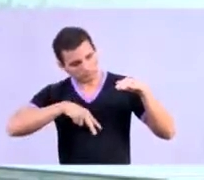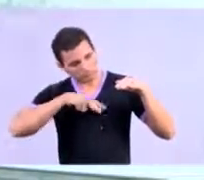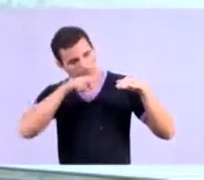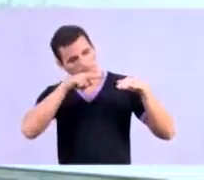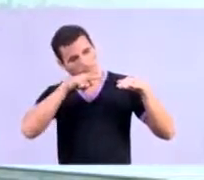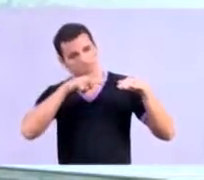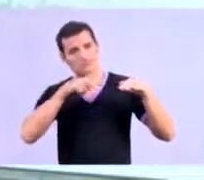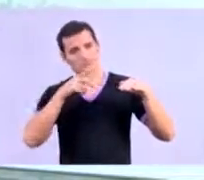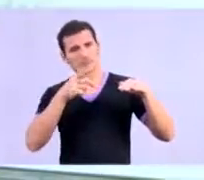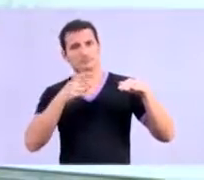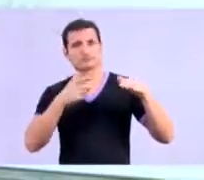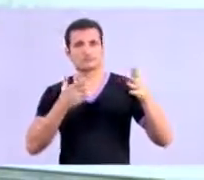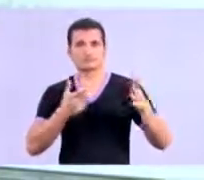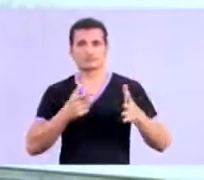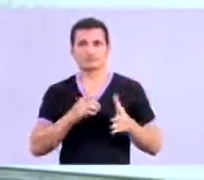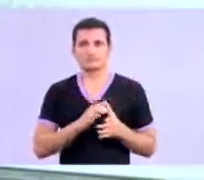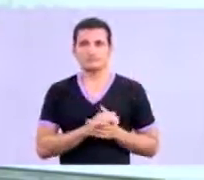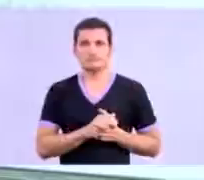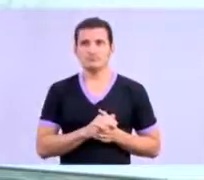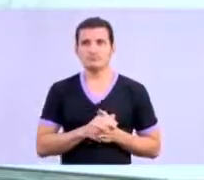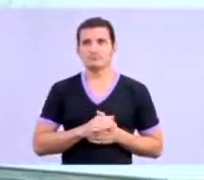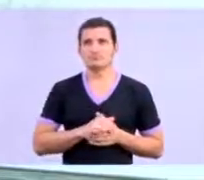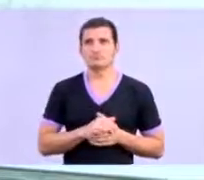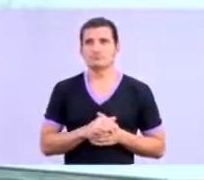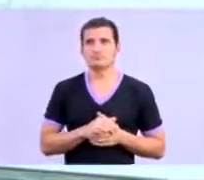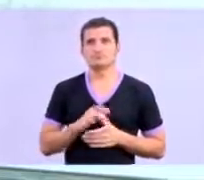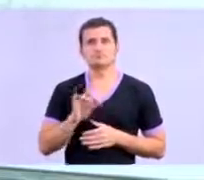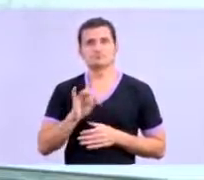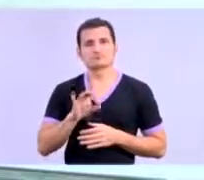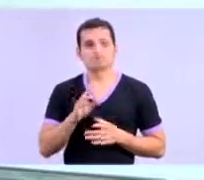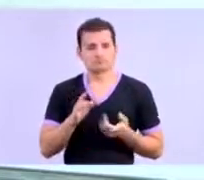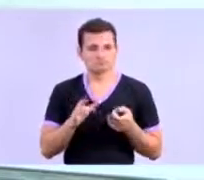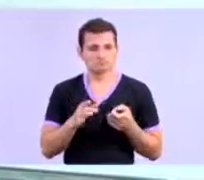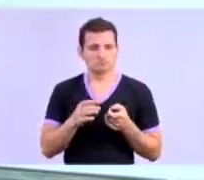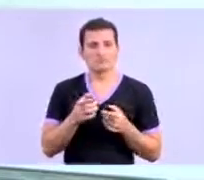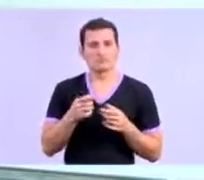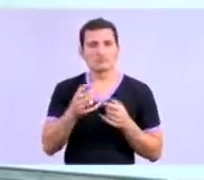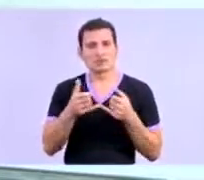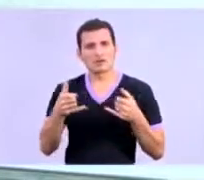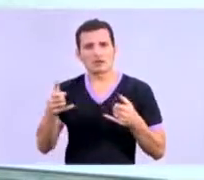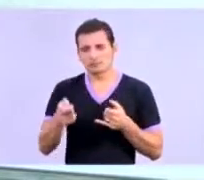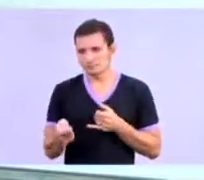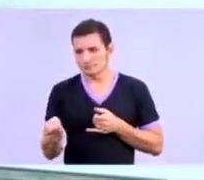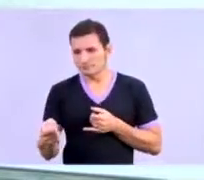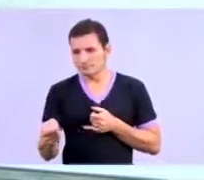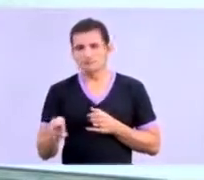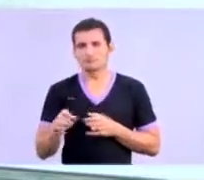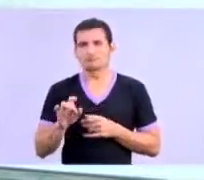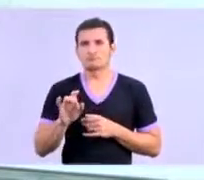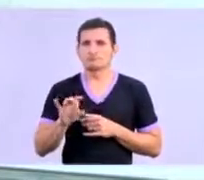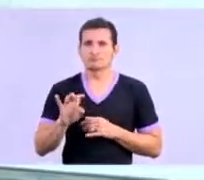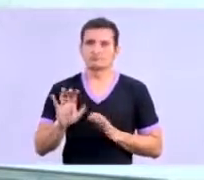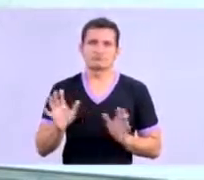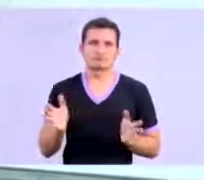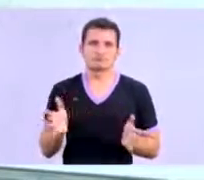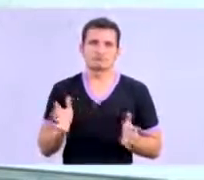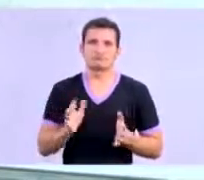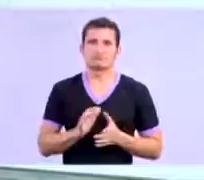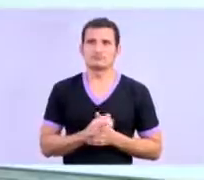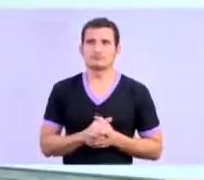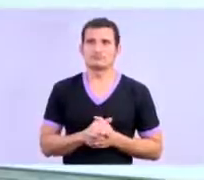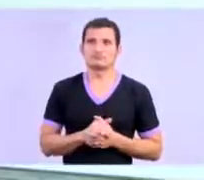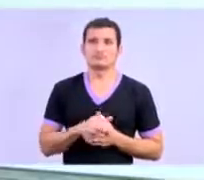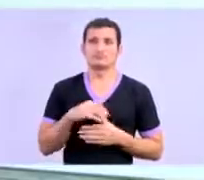tanta coisa antes que quando você chega lá, poxa, era um cabo desconectado. Aí você vai, liga esse cabo e volta tudo à normalidade. Então a